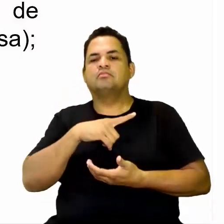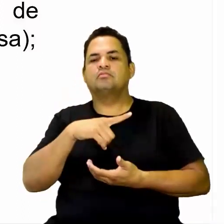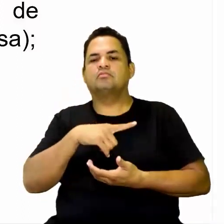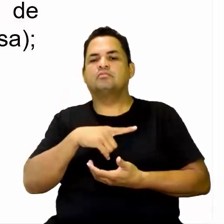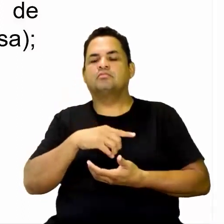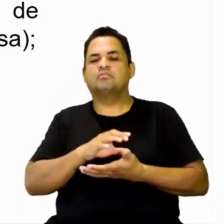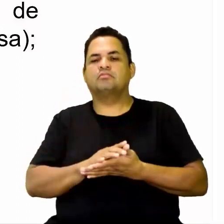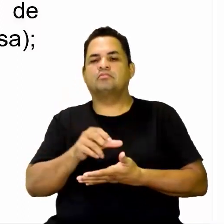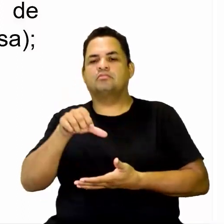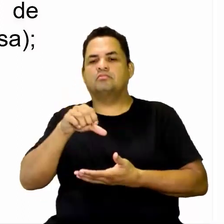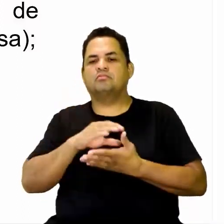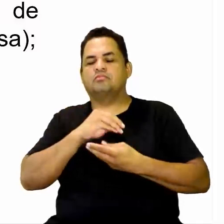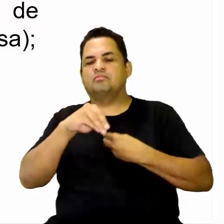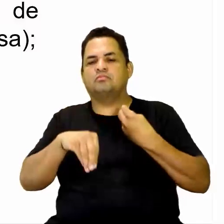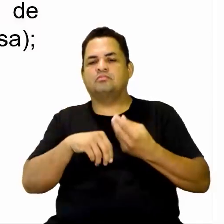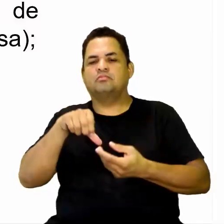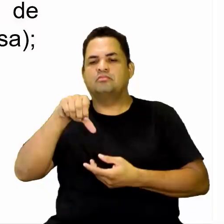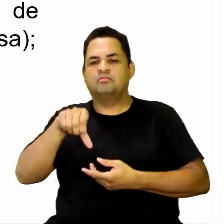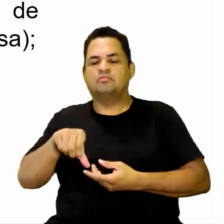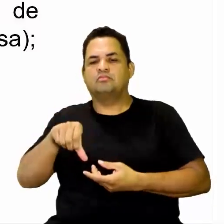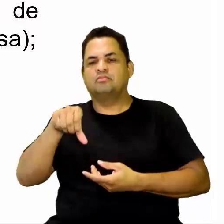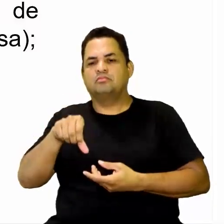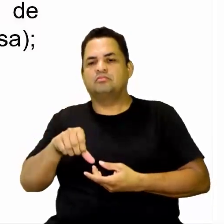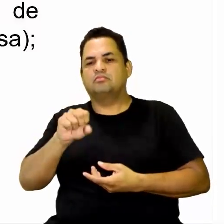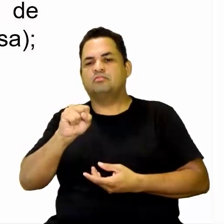constituído uma mistura de